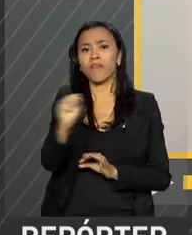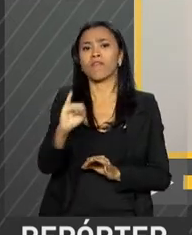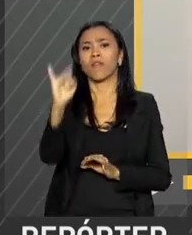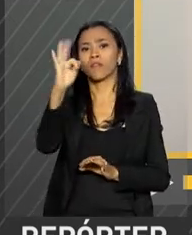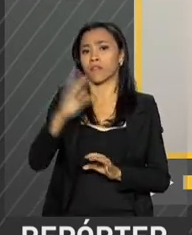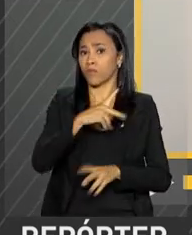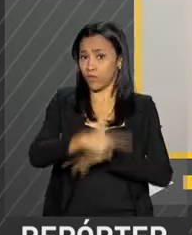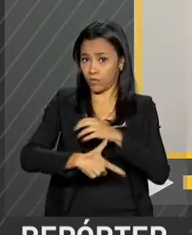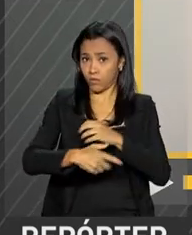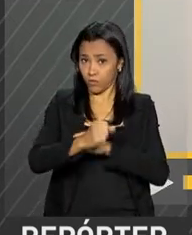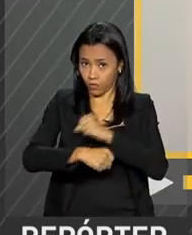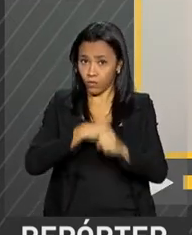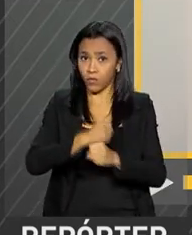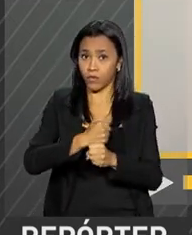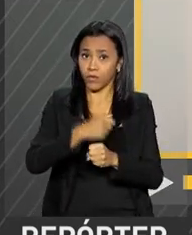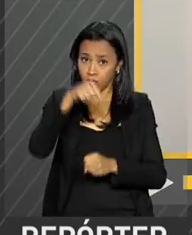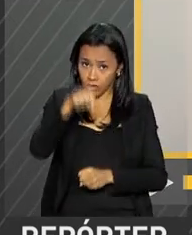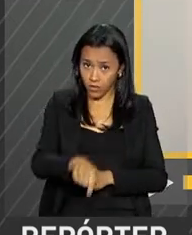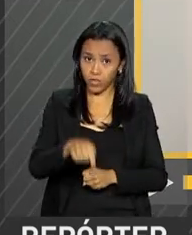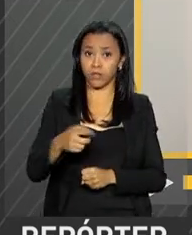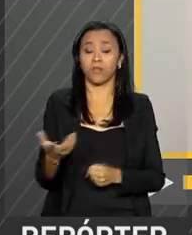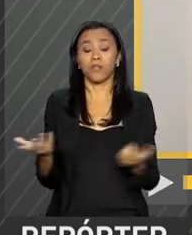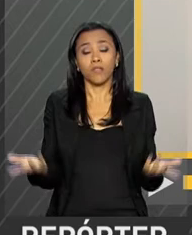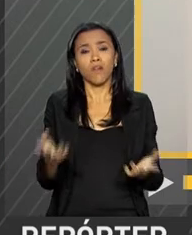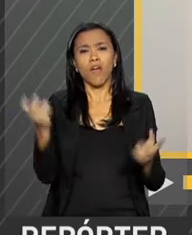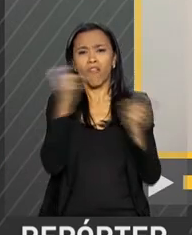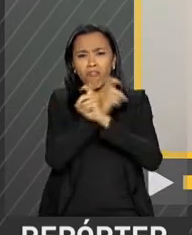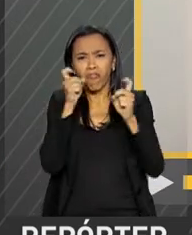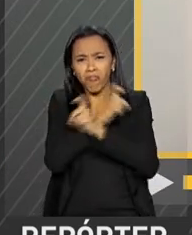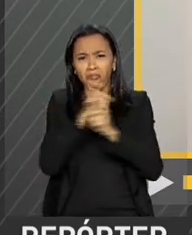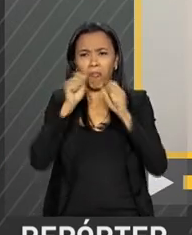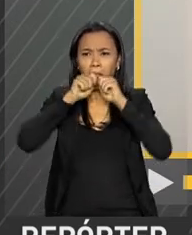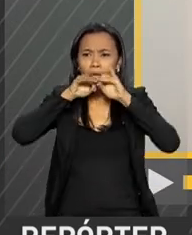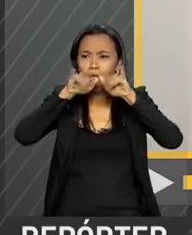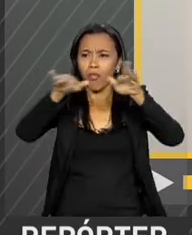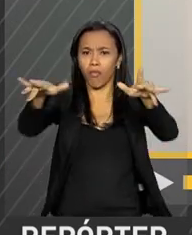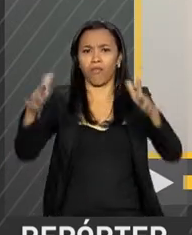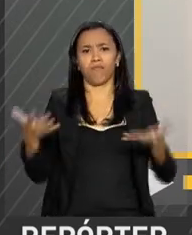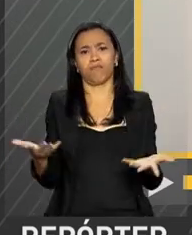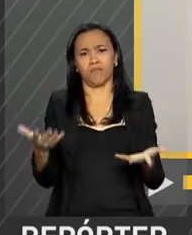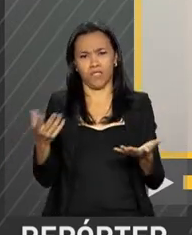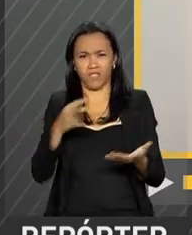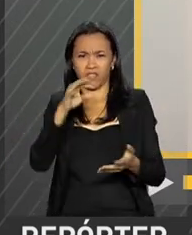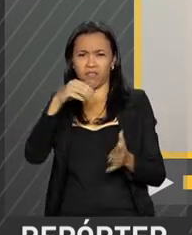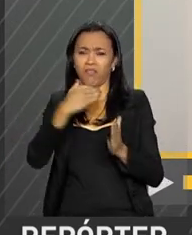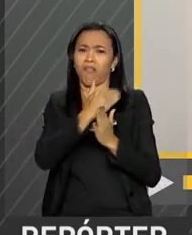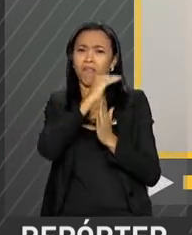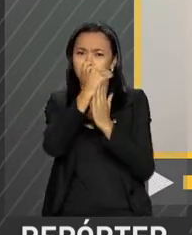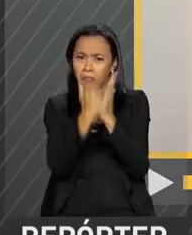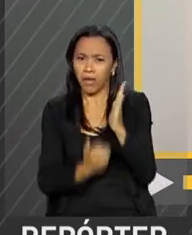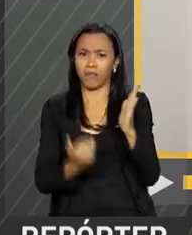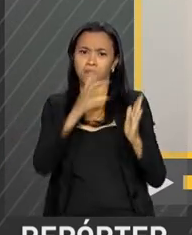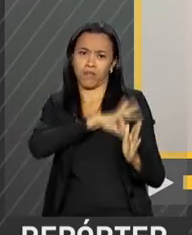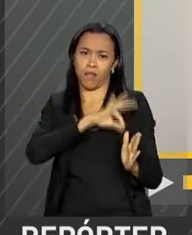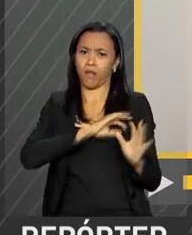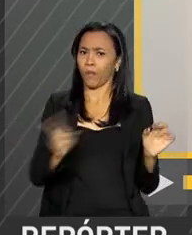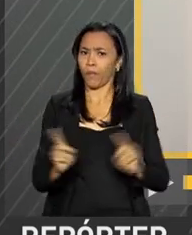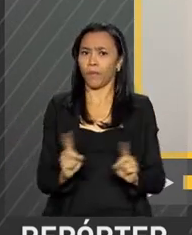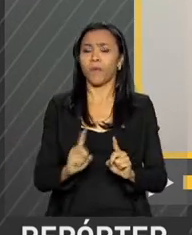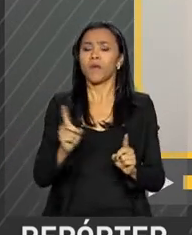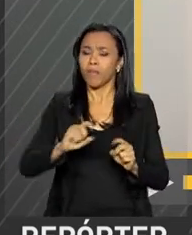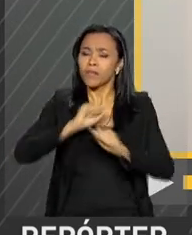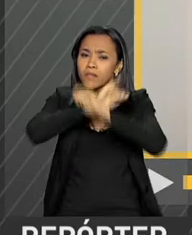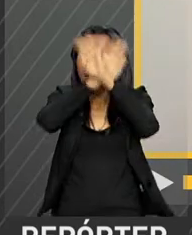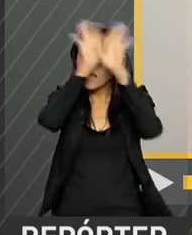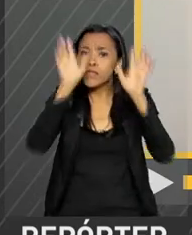2007 portanto são falsas notícias e eu peço a todos que divulguem este vídeo para esclarecer a população a respeito